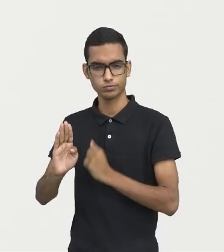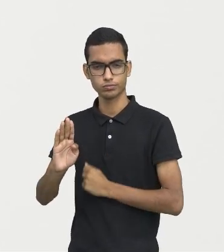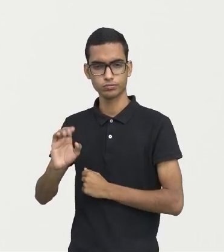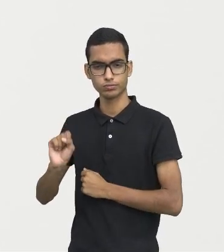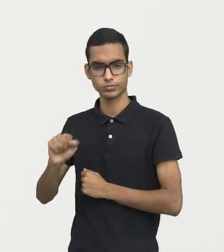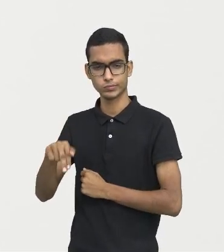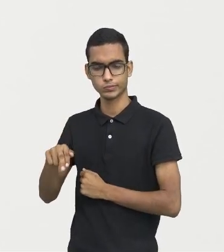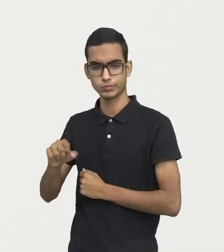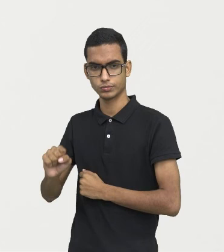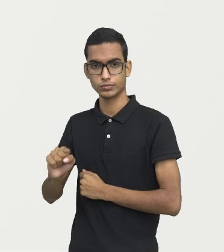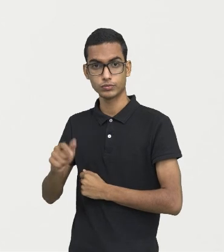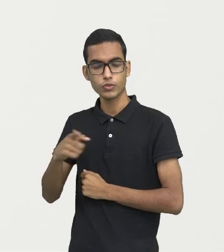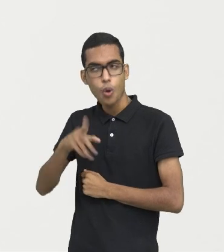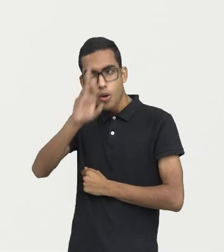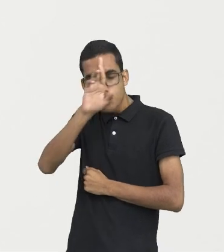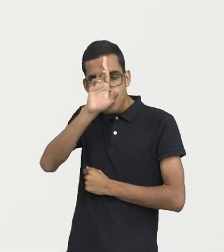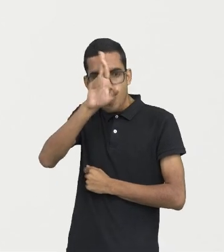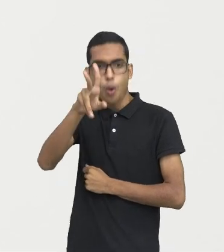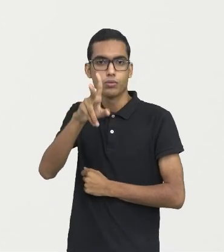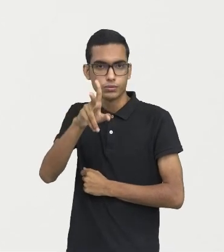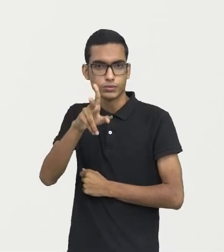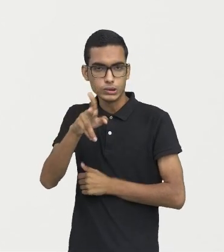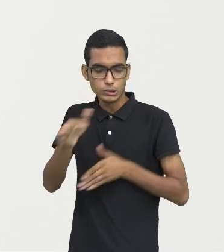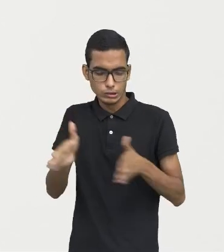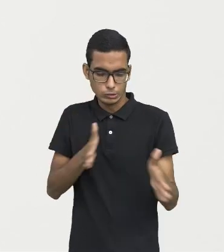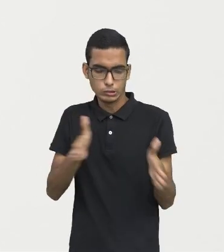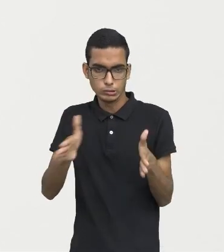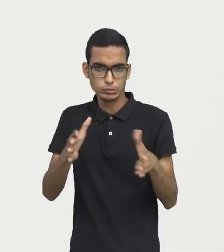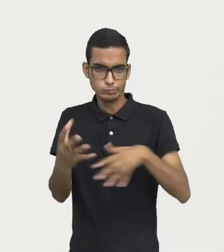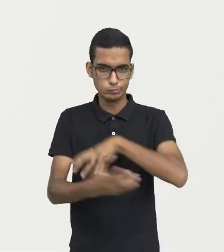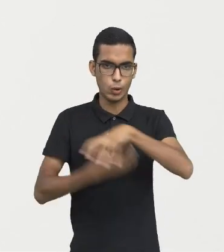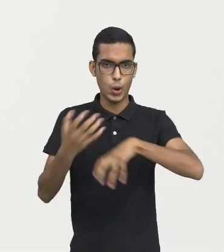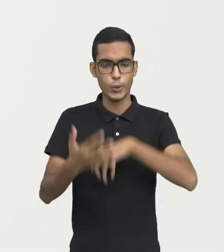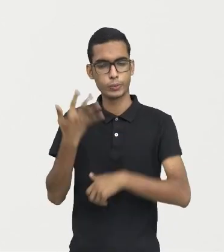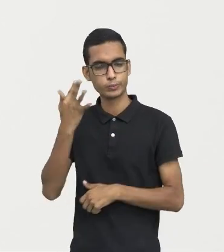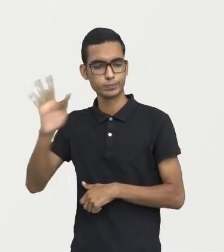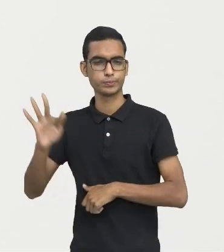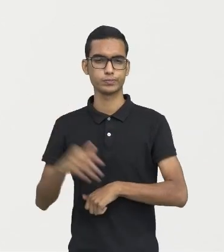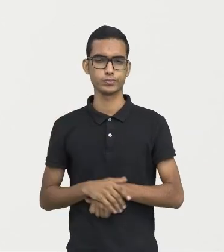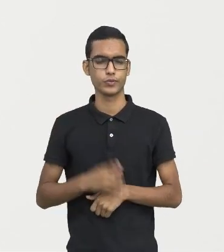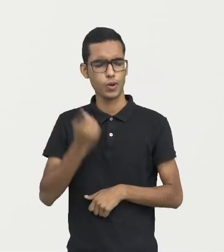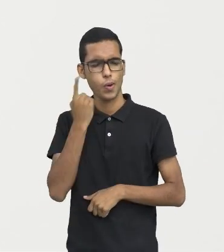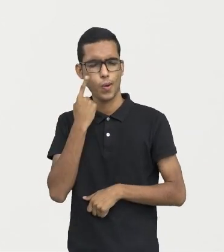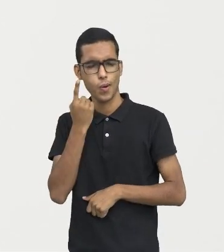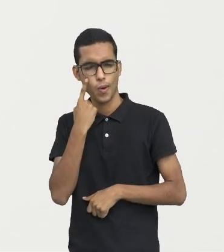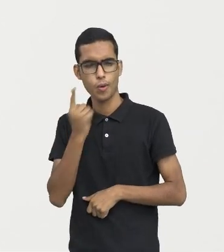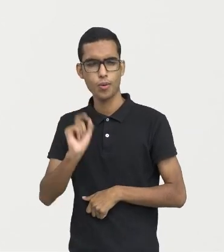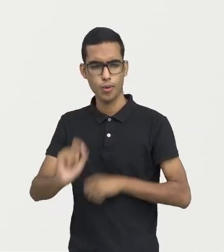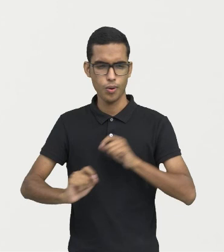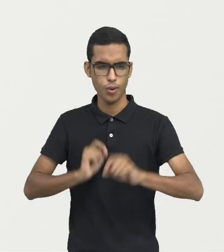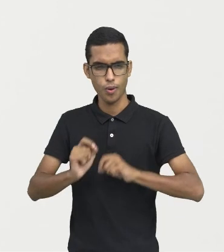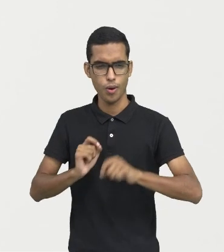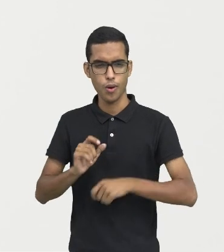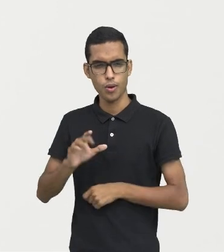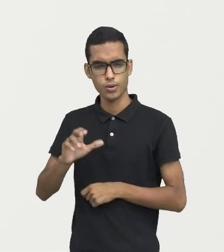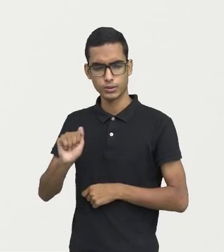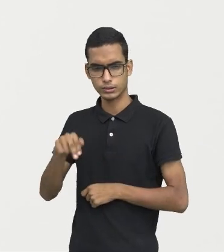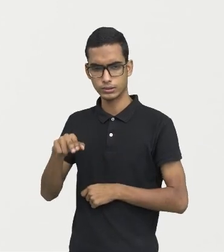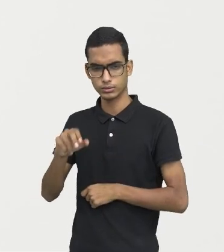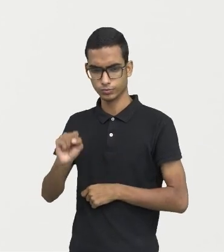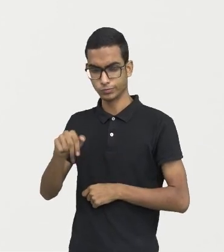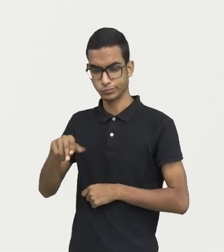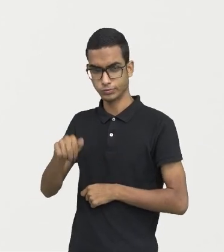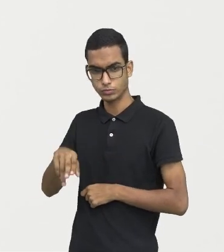se confundir em determinados momentos da Revolução, porque eles, como nós vimos, tinham ali pequenas